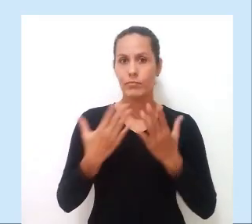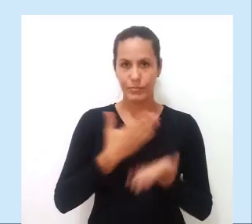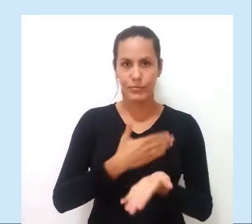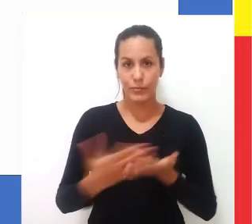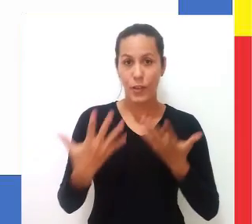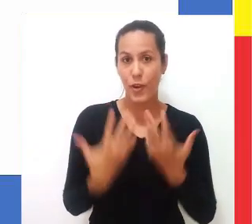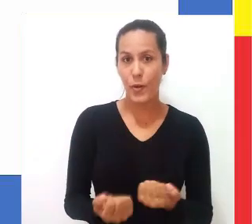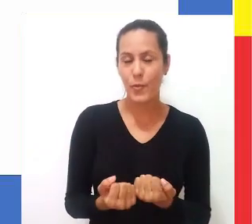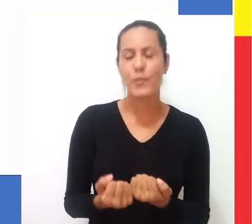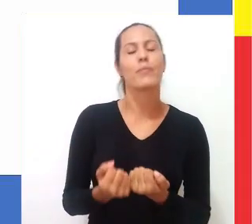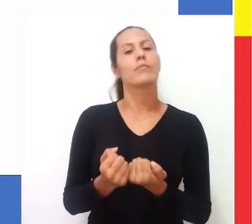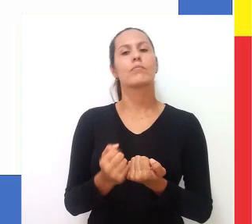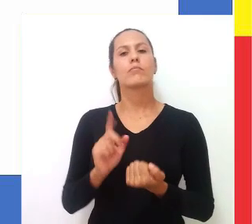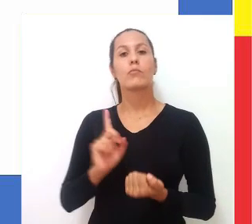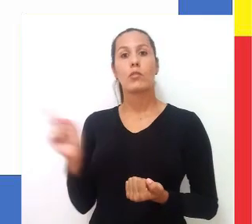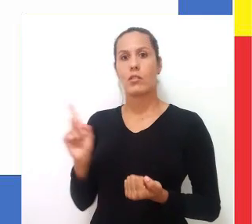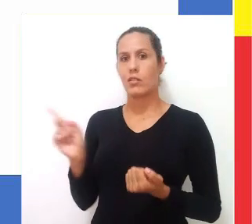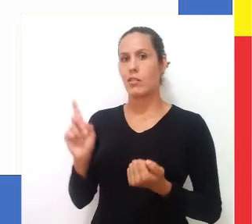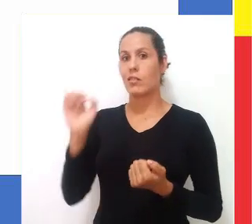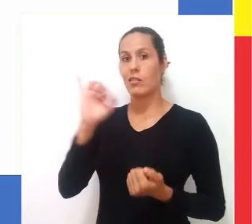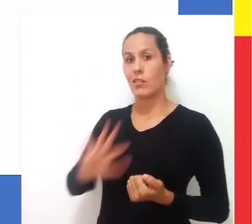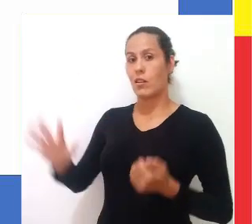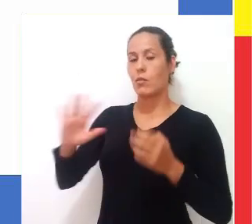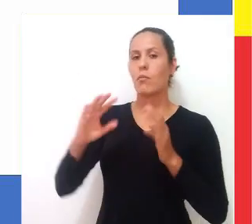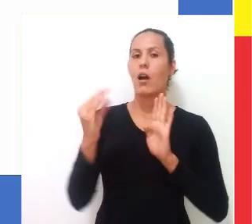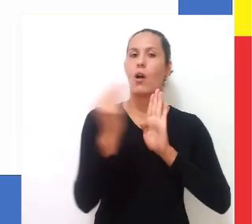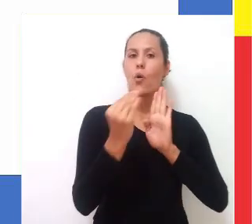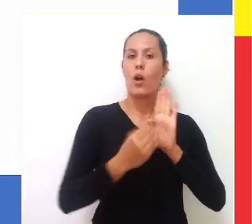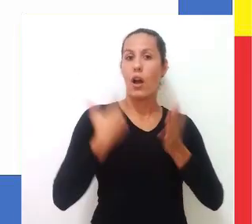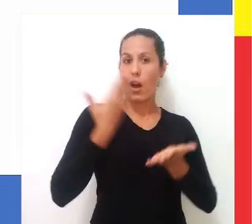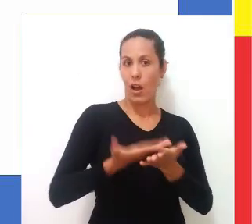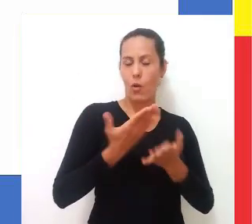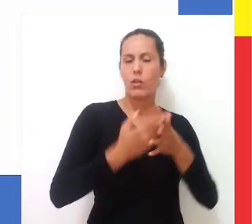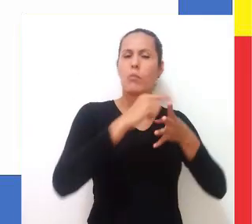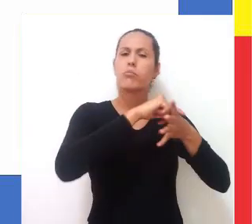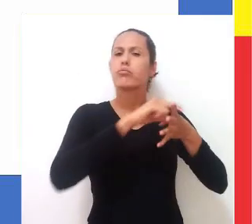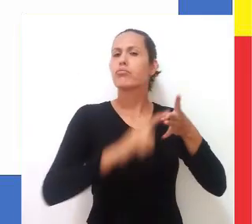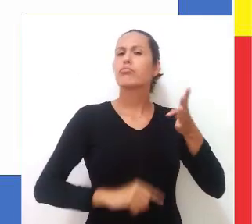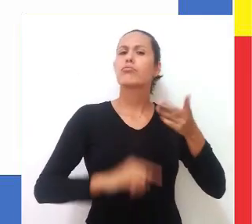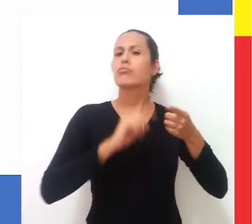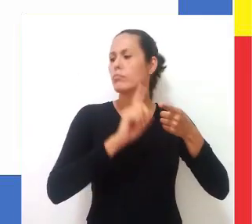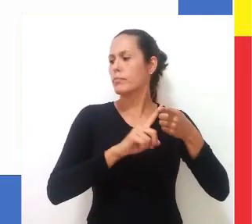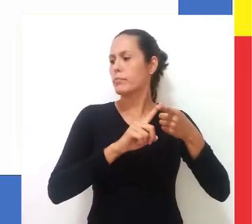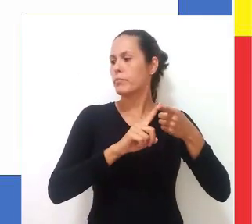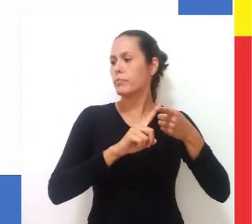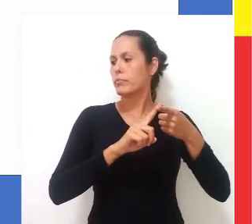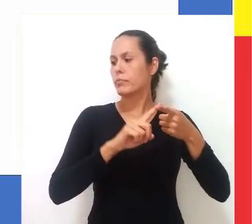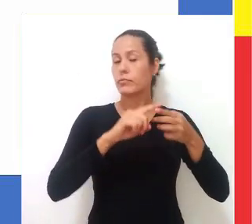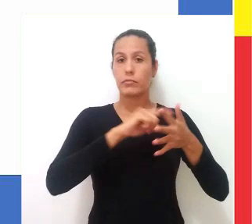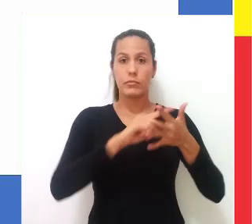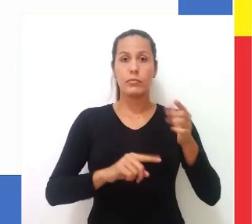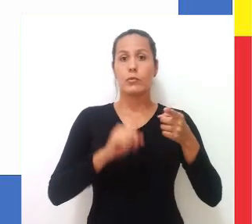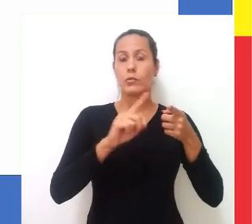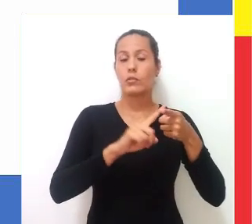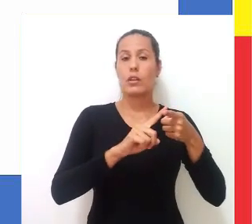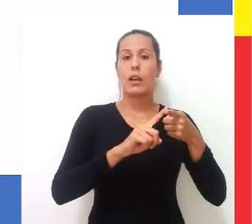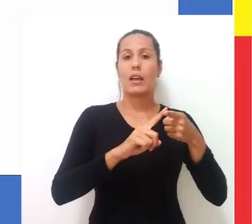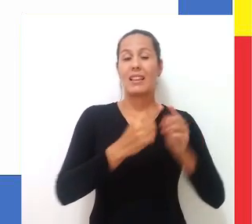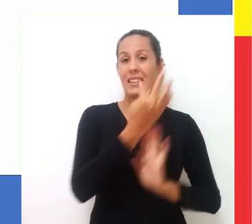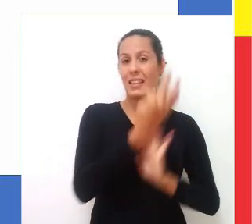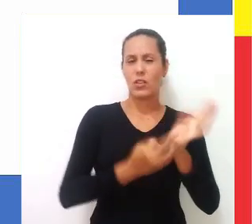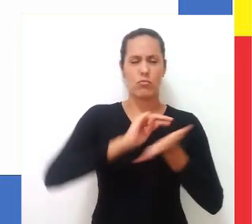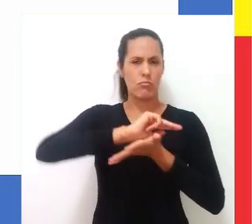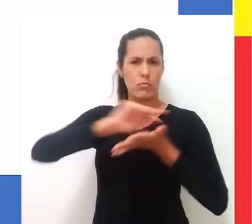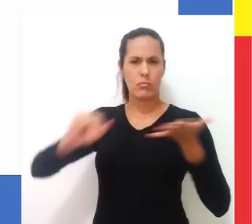lá comigo. Como vocês podem ver aí na tela, o conteúdo da nossa aula de hoje será o seguinte. Nós iremos abordar